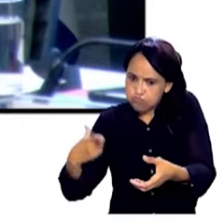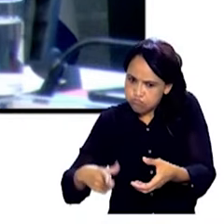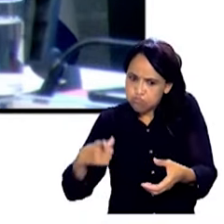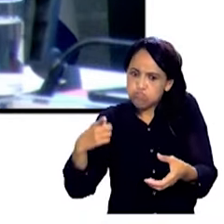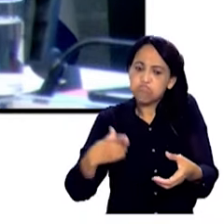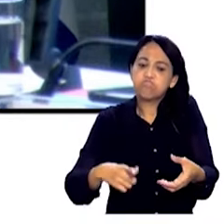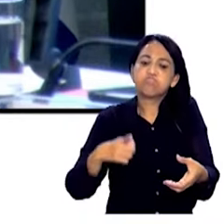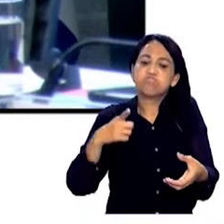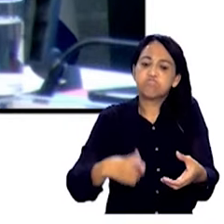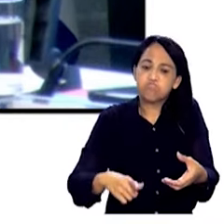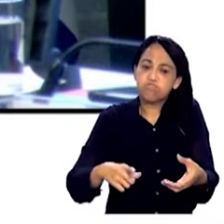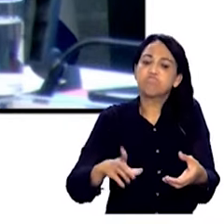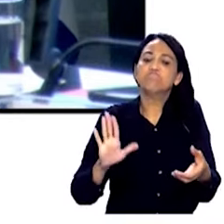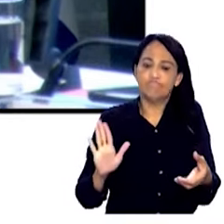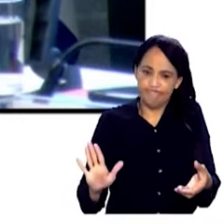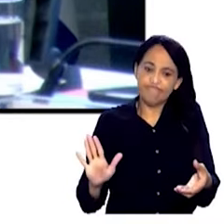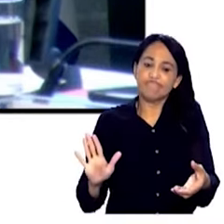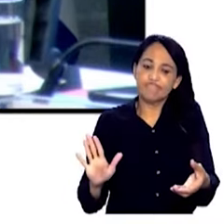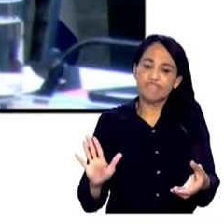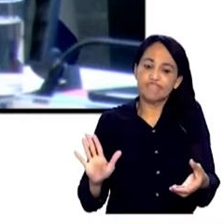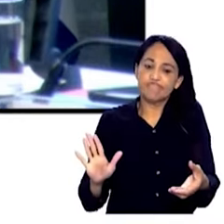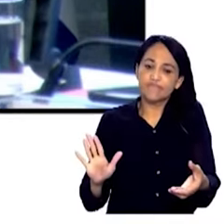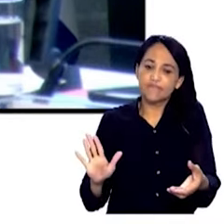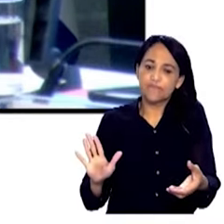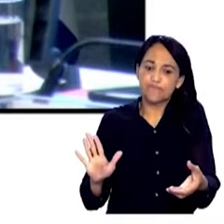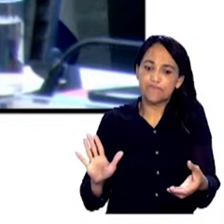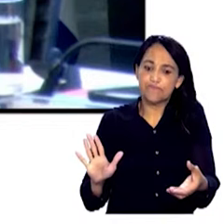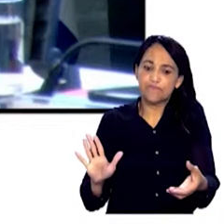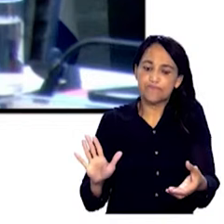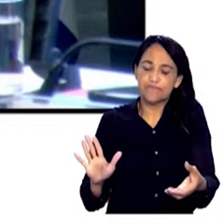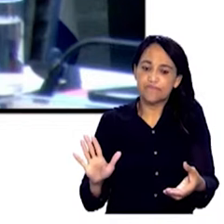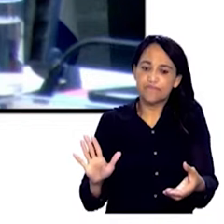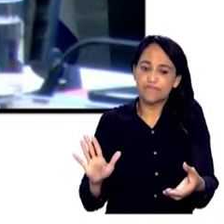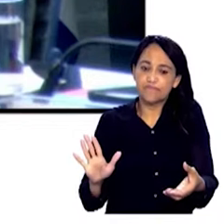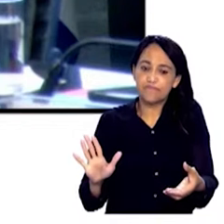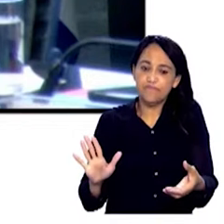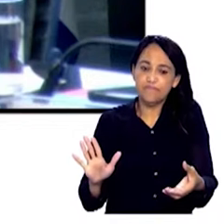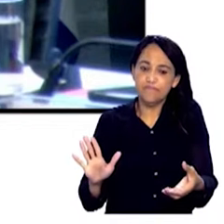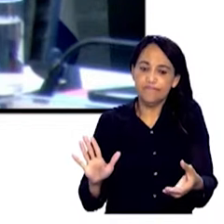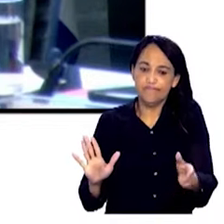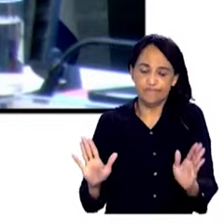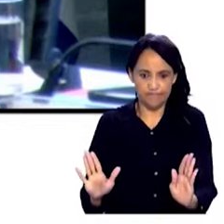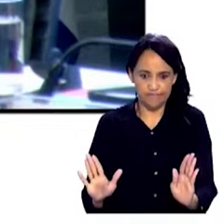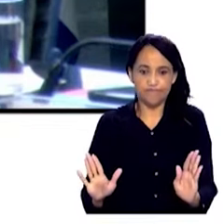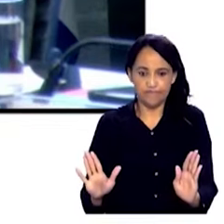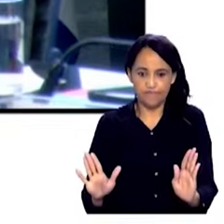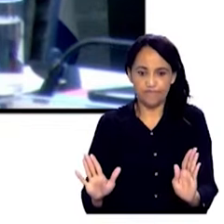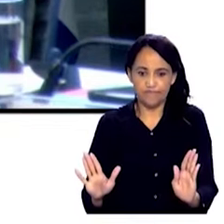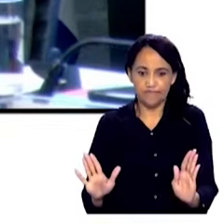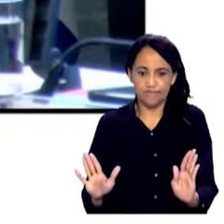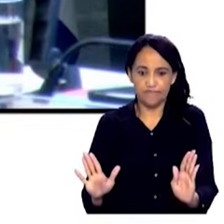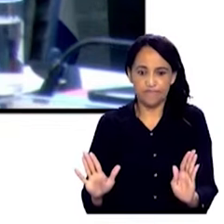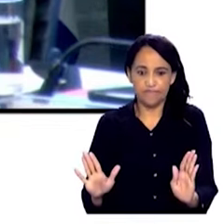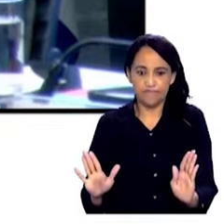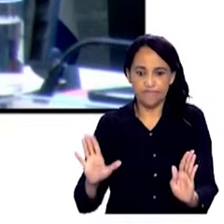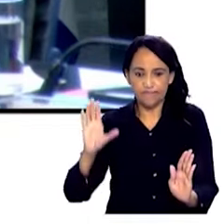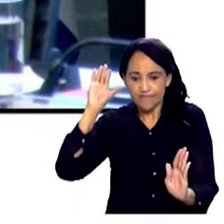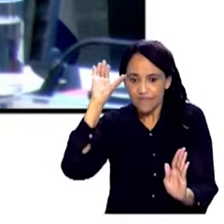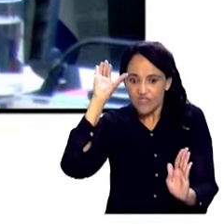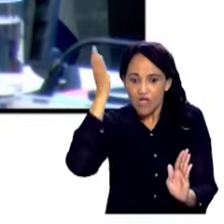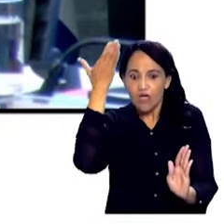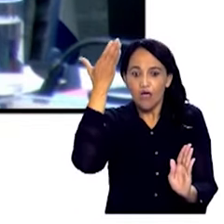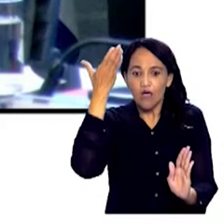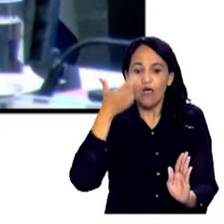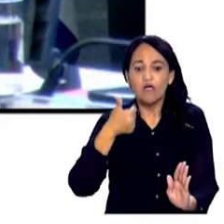isso está com sorte h no mais de 3S semanas foram rolas sem